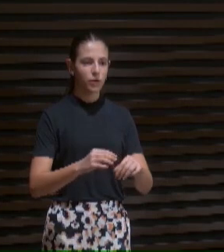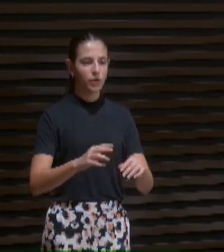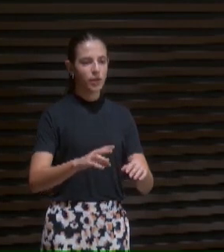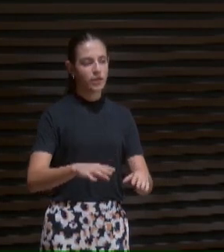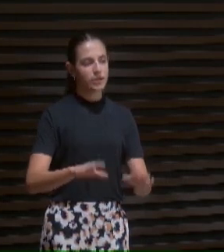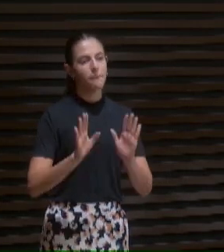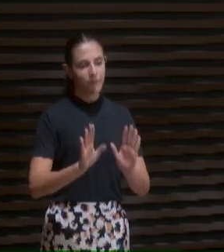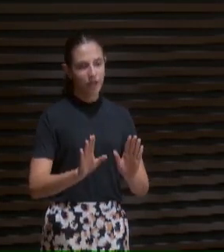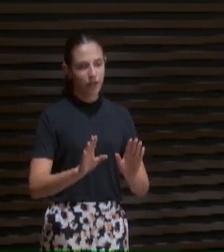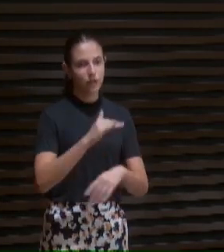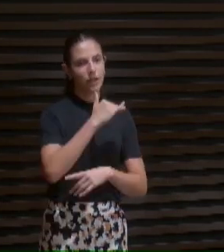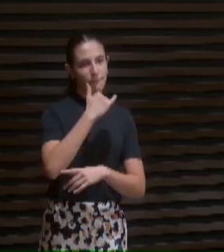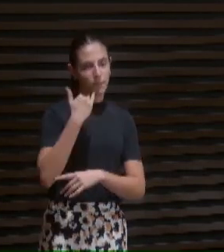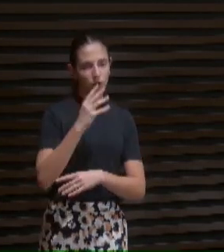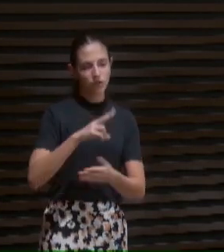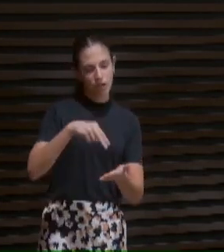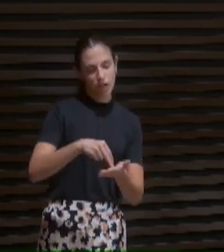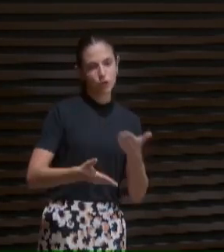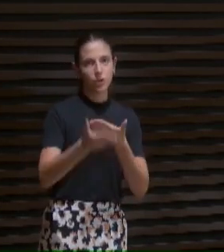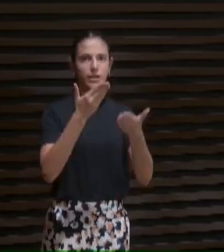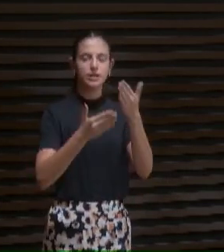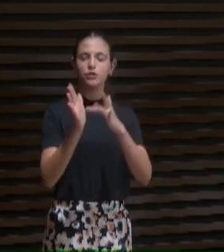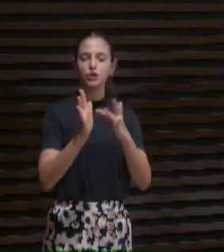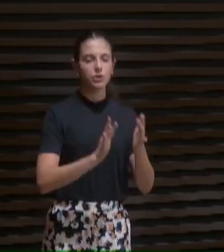Jesus, até o momento